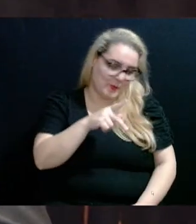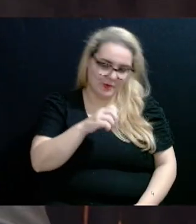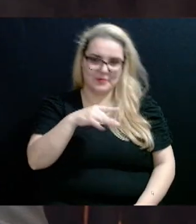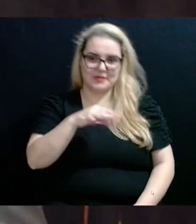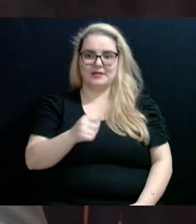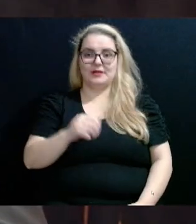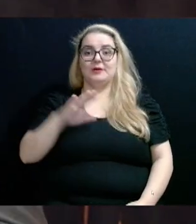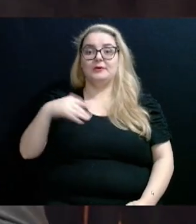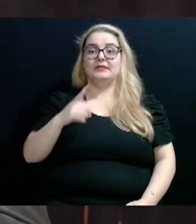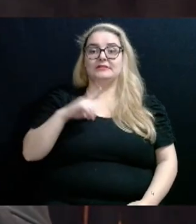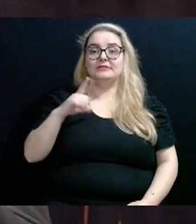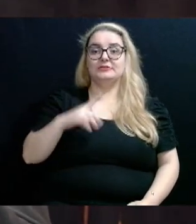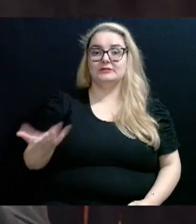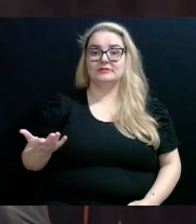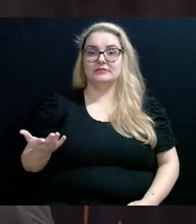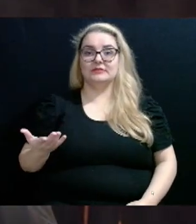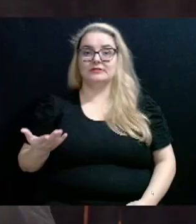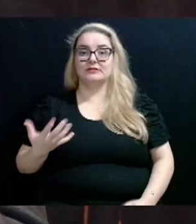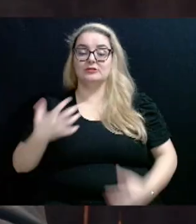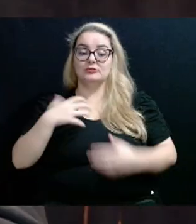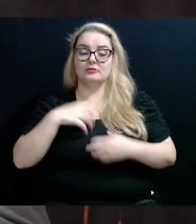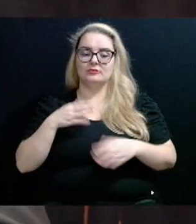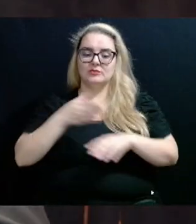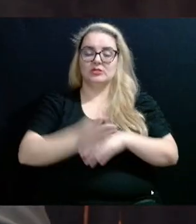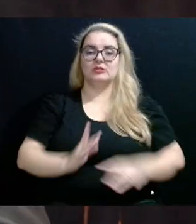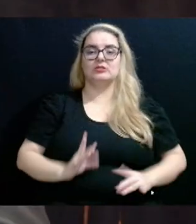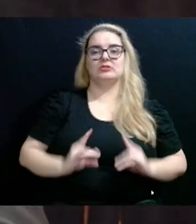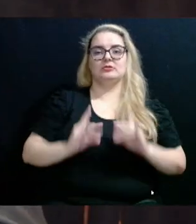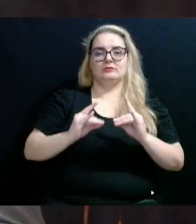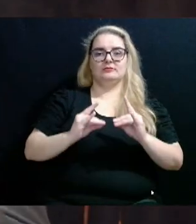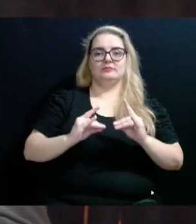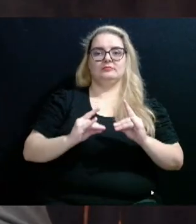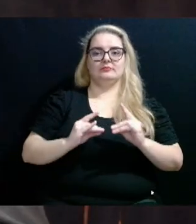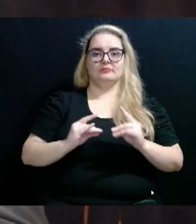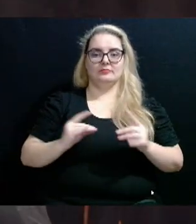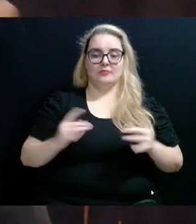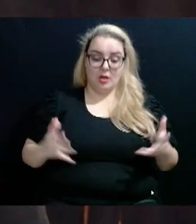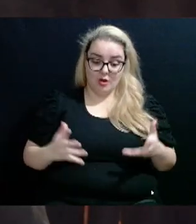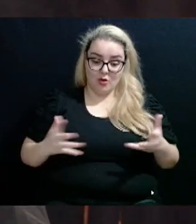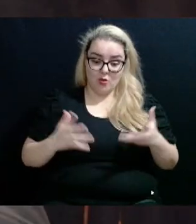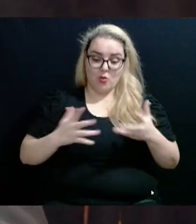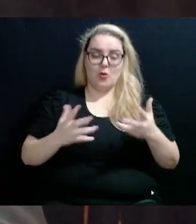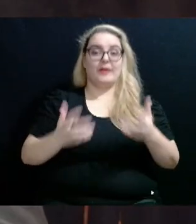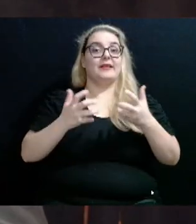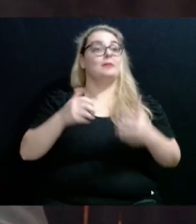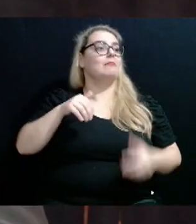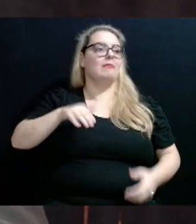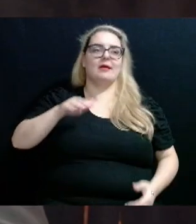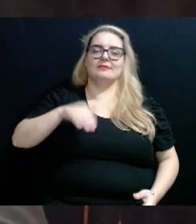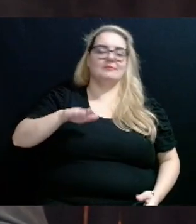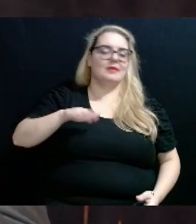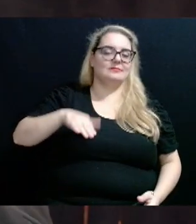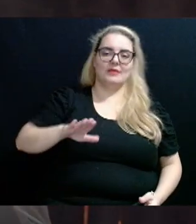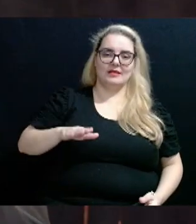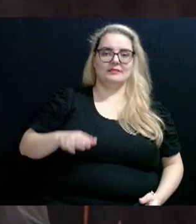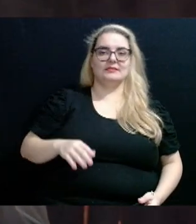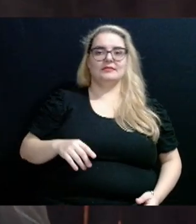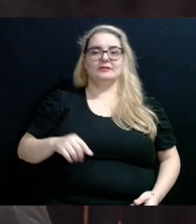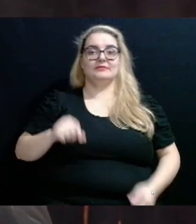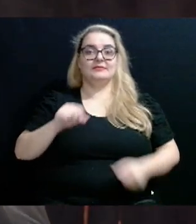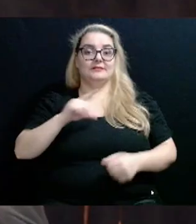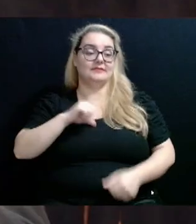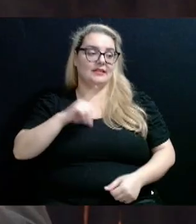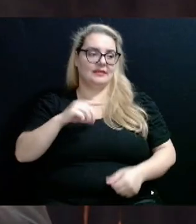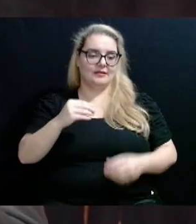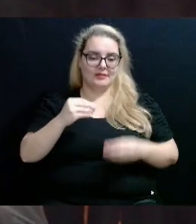sentimento, esse hormônio, ele estimula você a querer cada vez mais. Então tem o efeito surpresa, né? Aquela quase vitória que